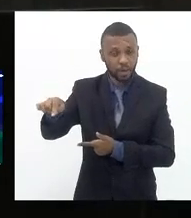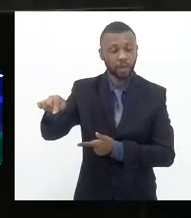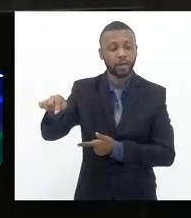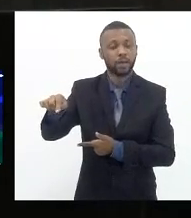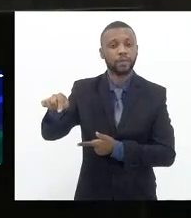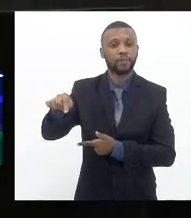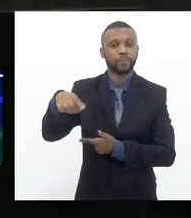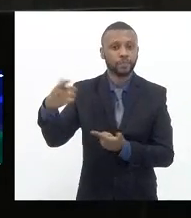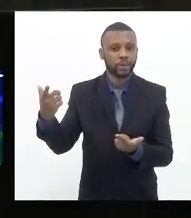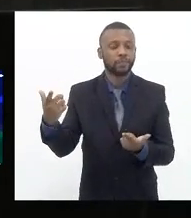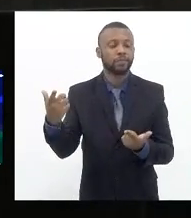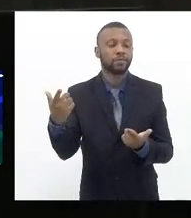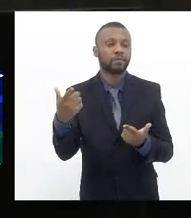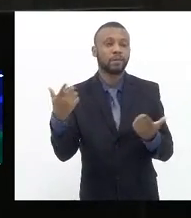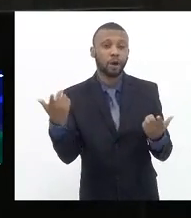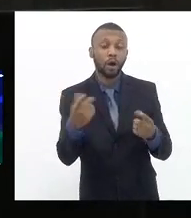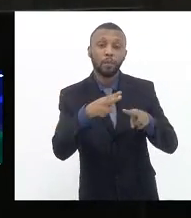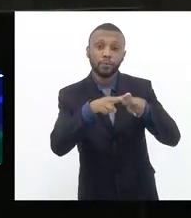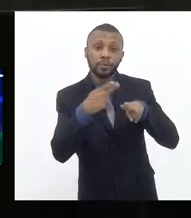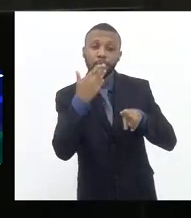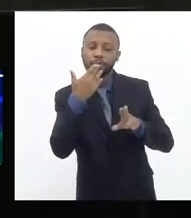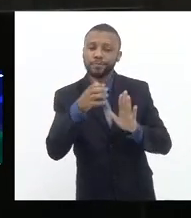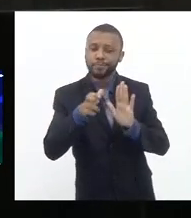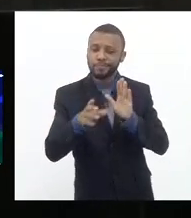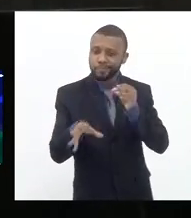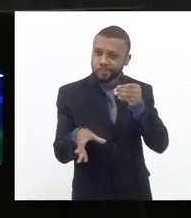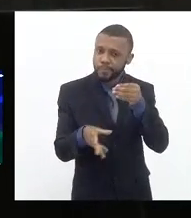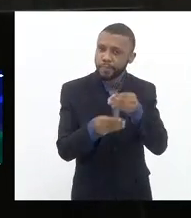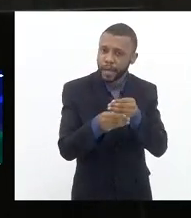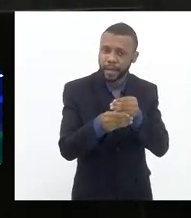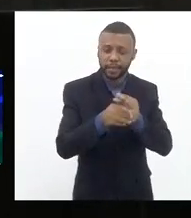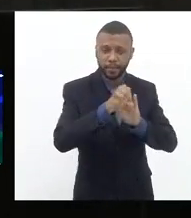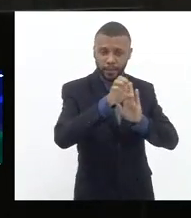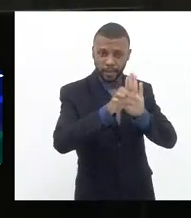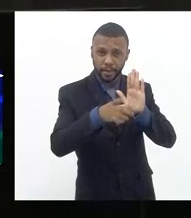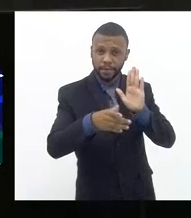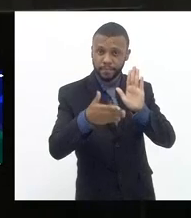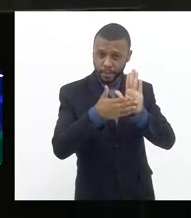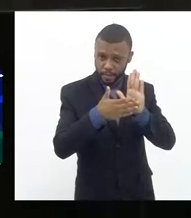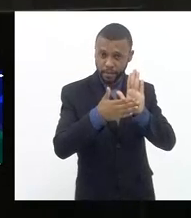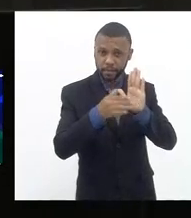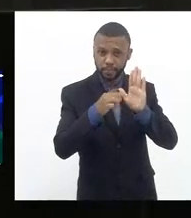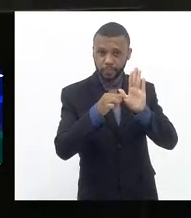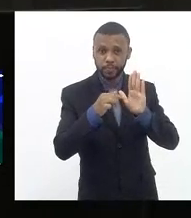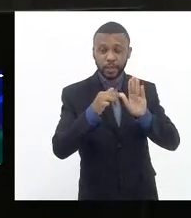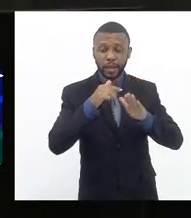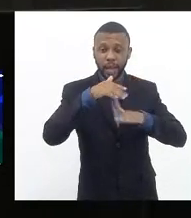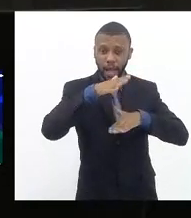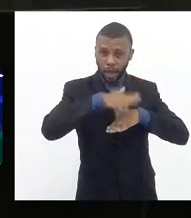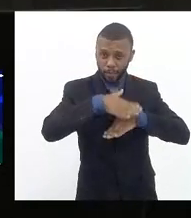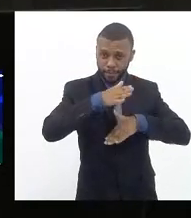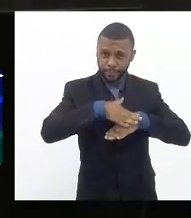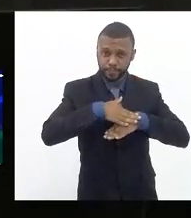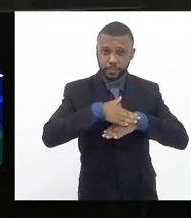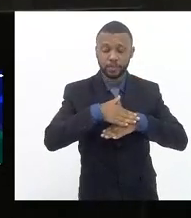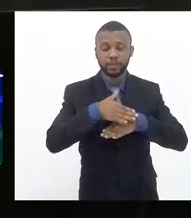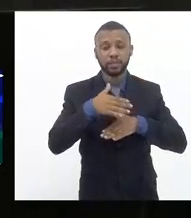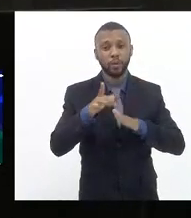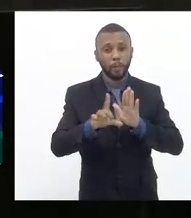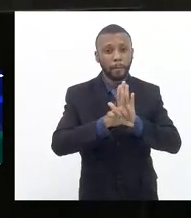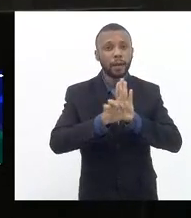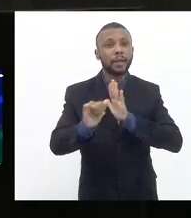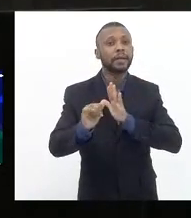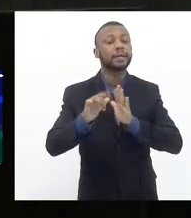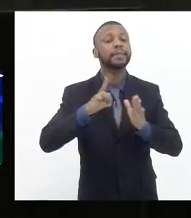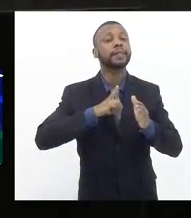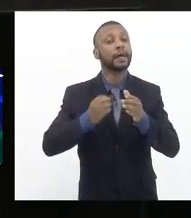deputada Renata Souza. Eu fiz uma emenda porque é de minha autoria uma lei que institui a